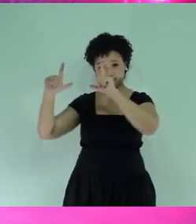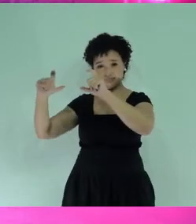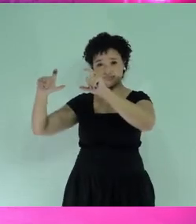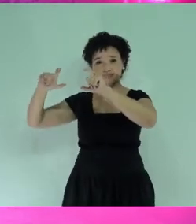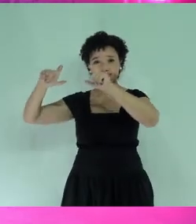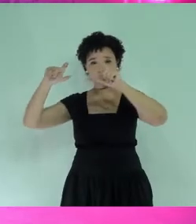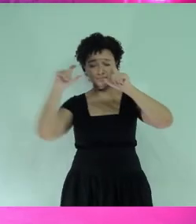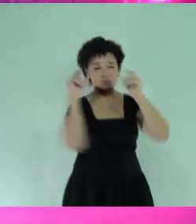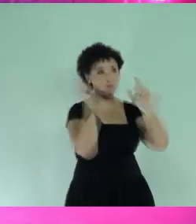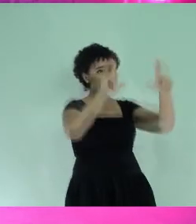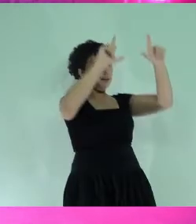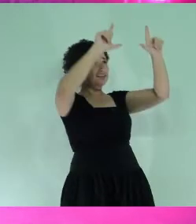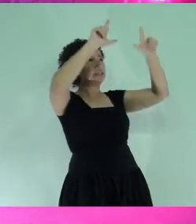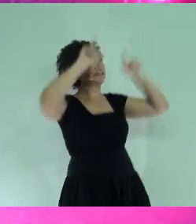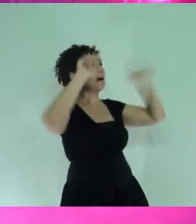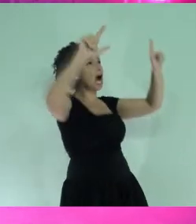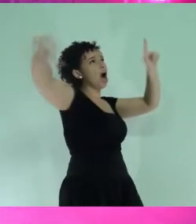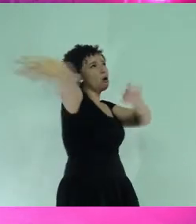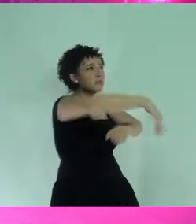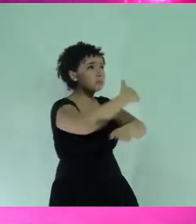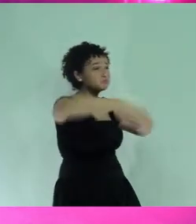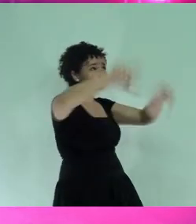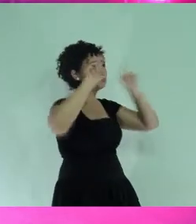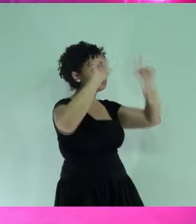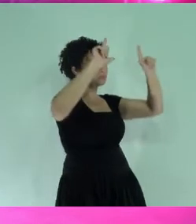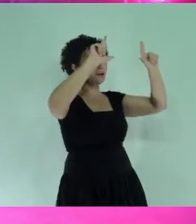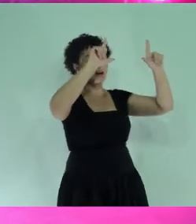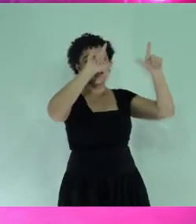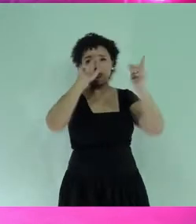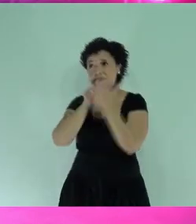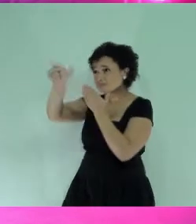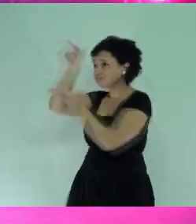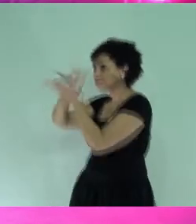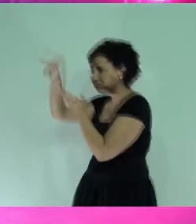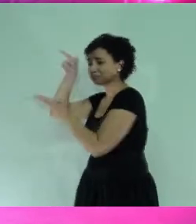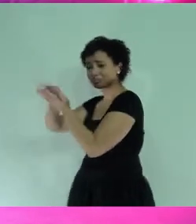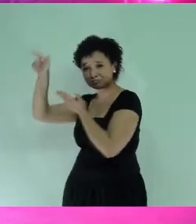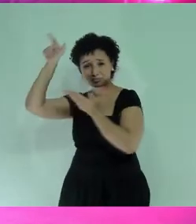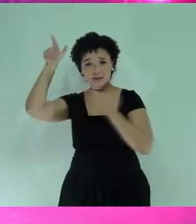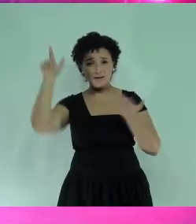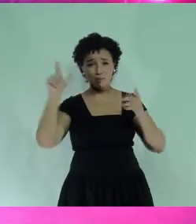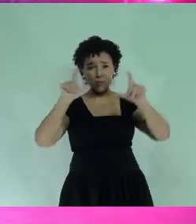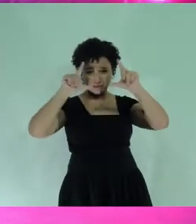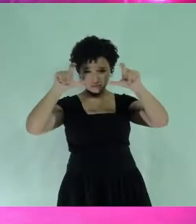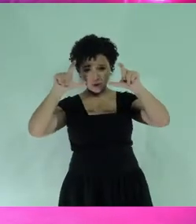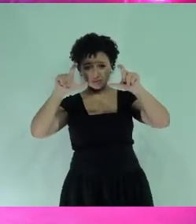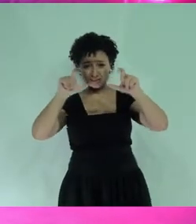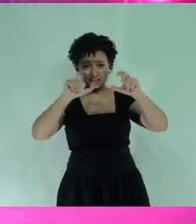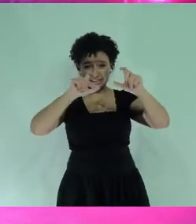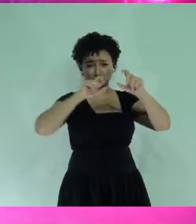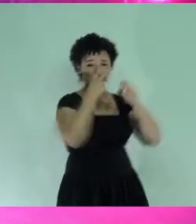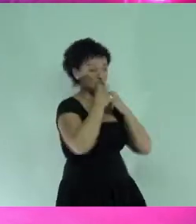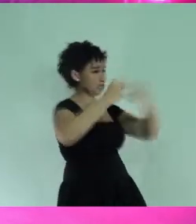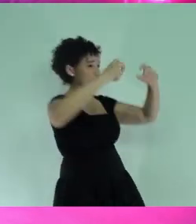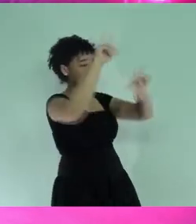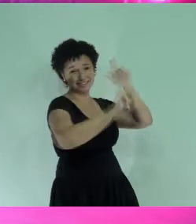Uma foto estampada na avenida. Uma foto publicada no jornal. uma